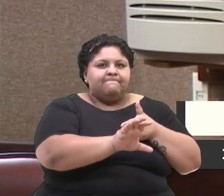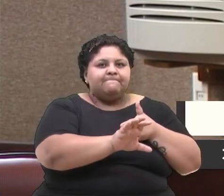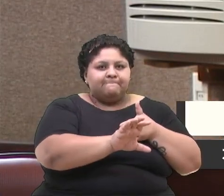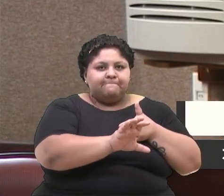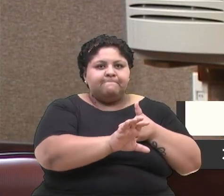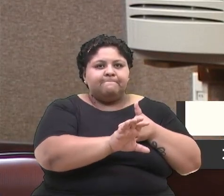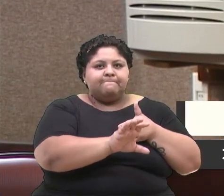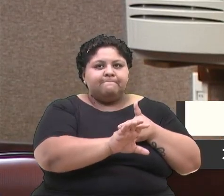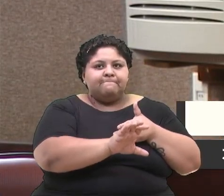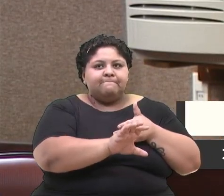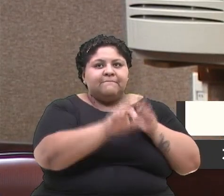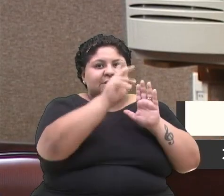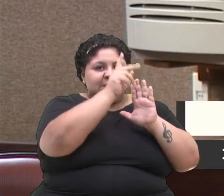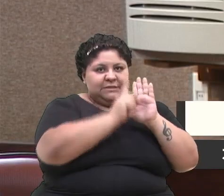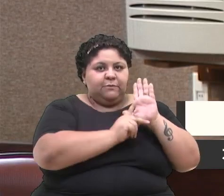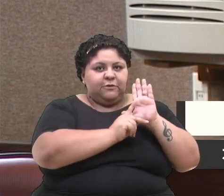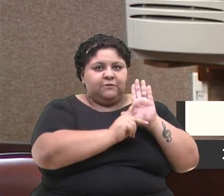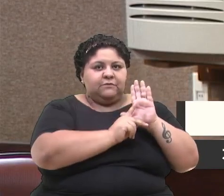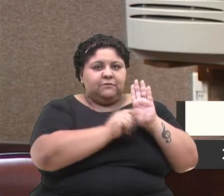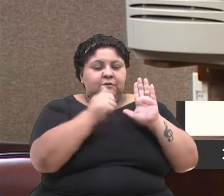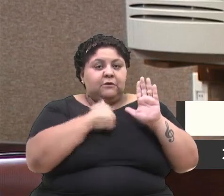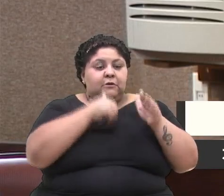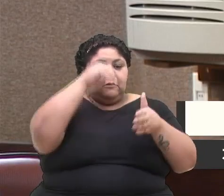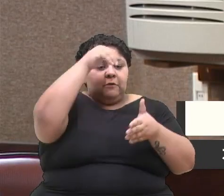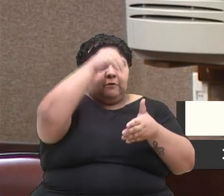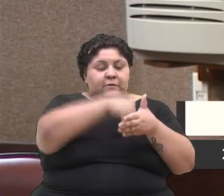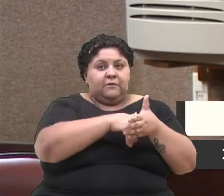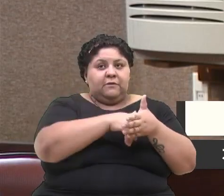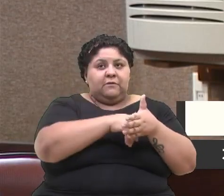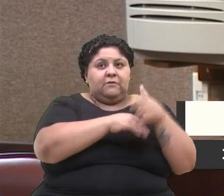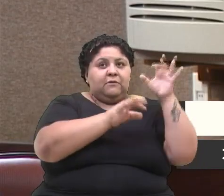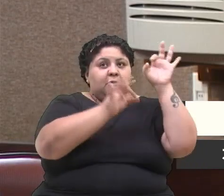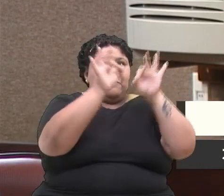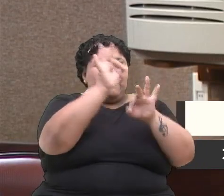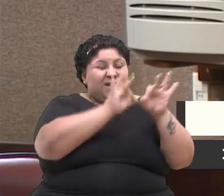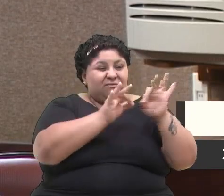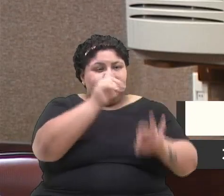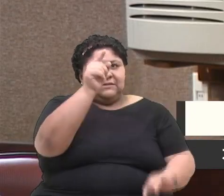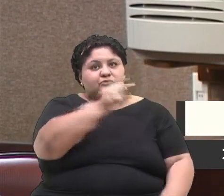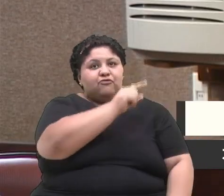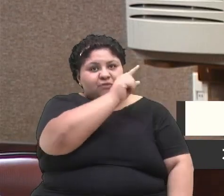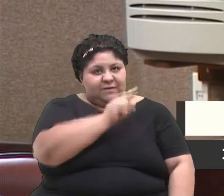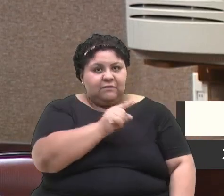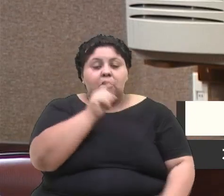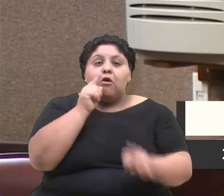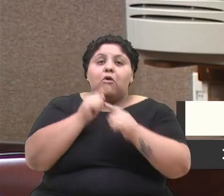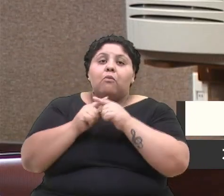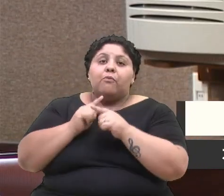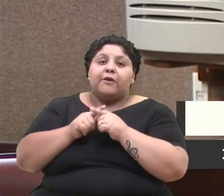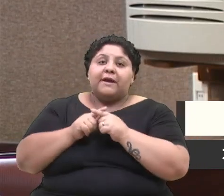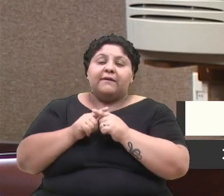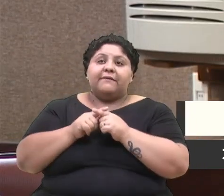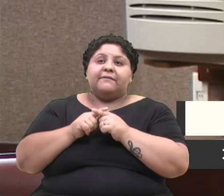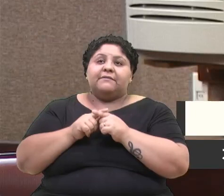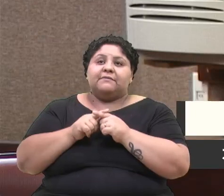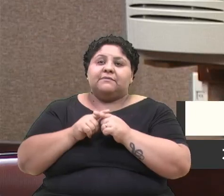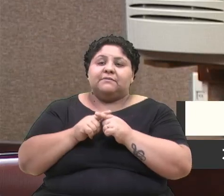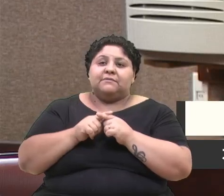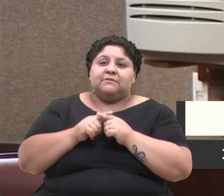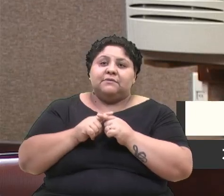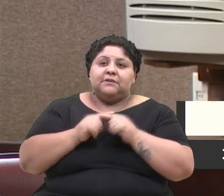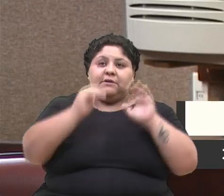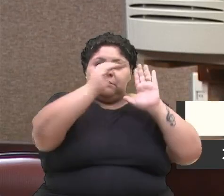a esse projeto. O meu voto é pela manutenção do veto, porque diz aqui, na exposição